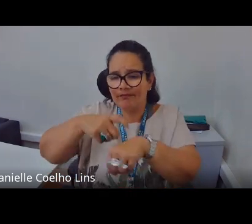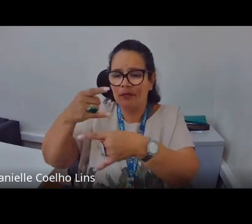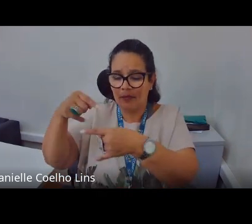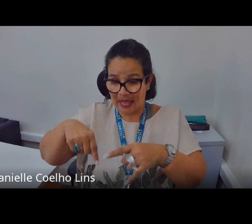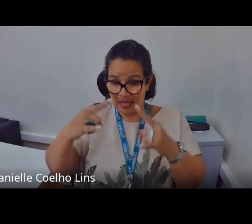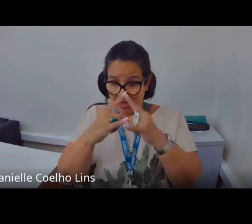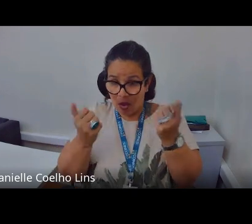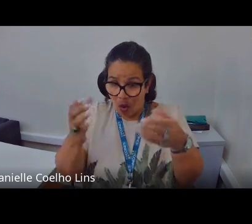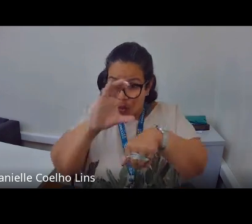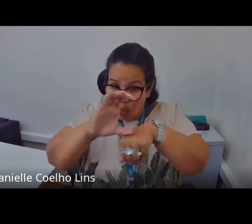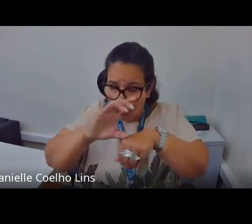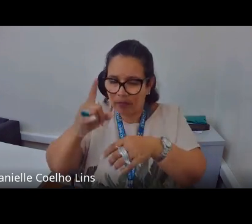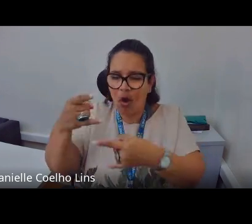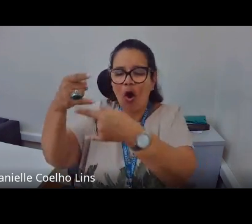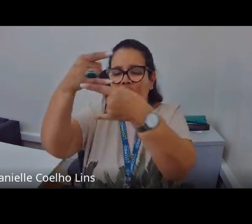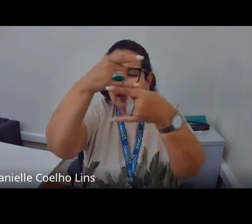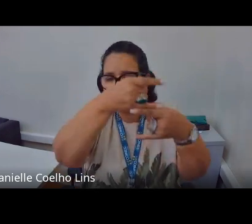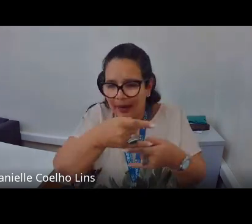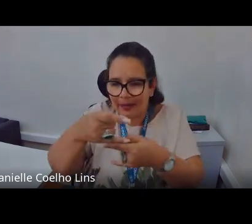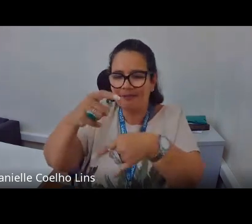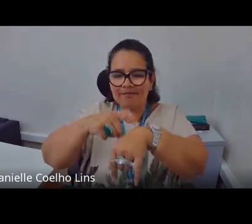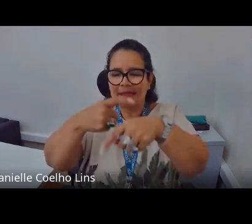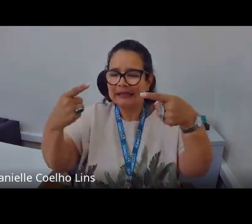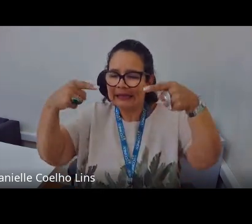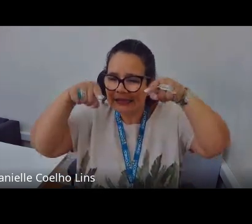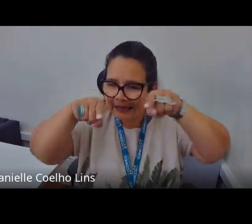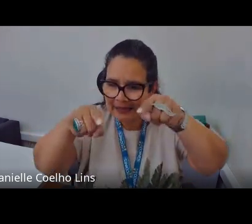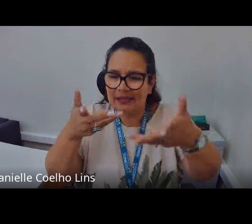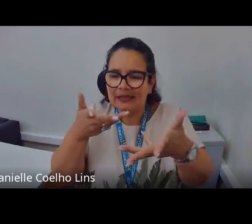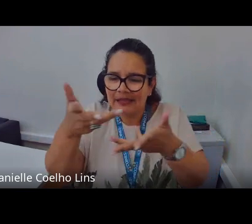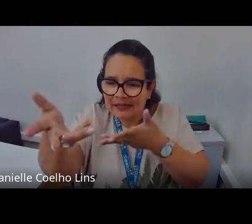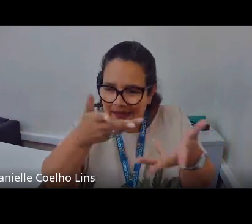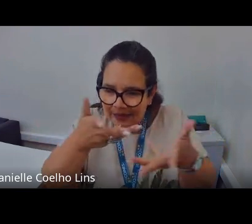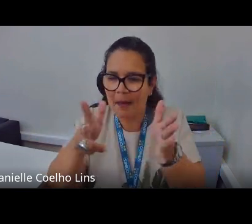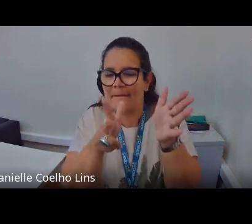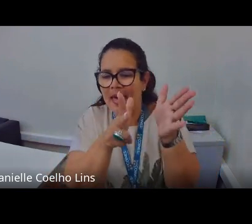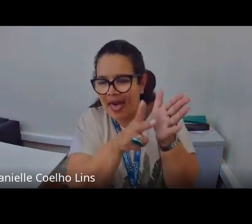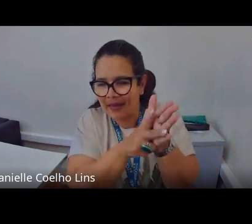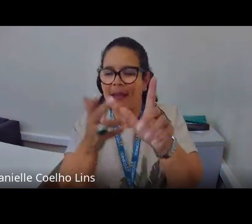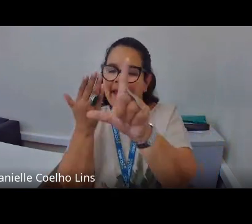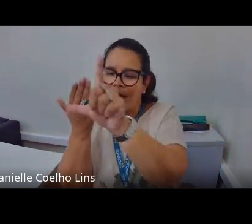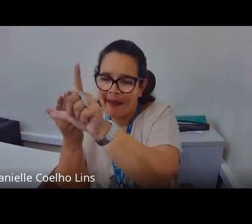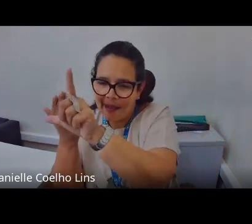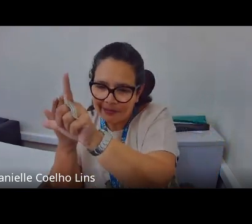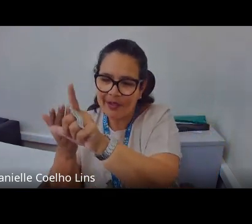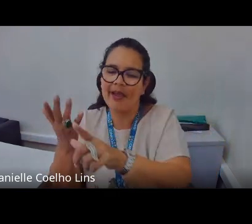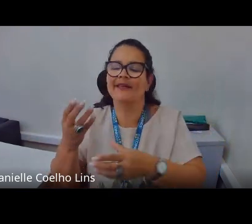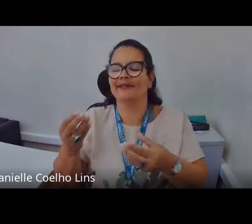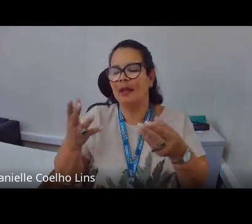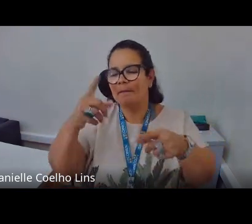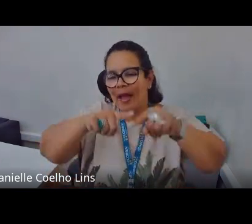Isso significa que o curso online, o professor ele está ali